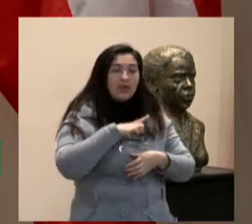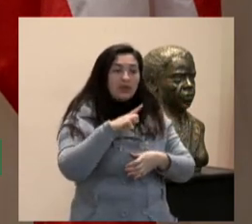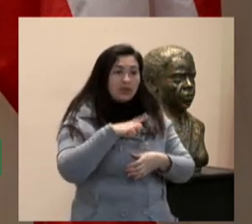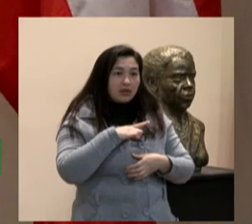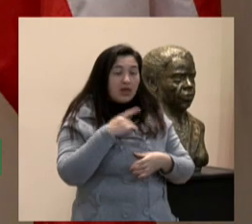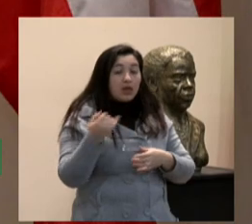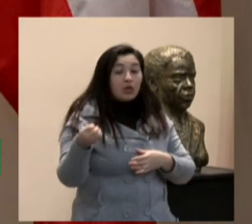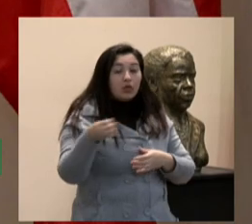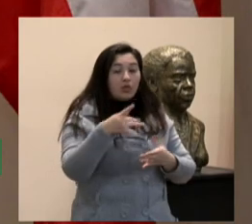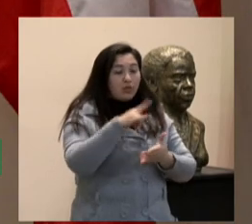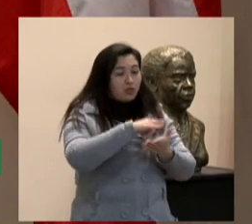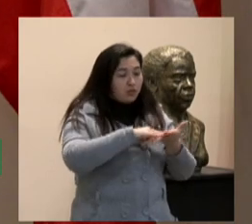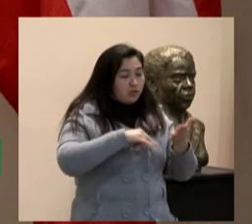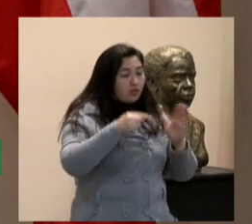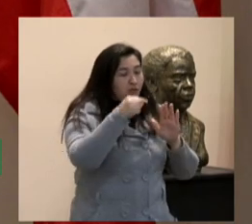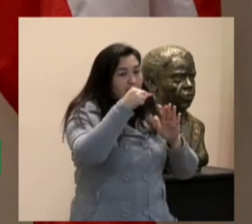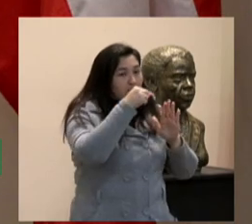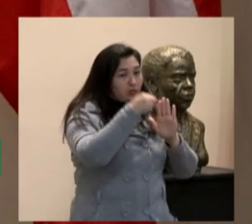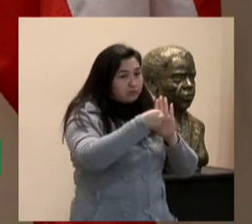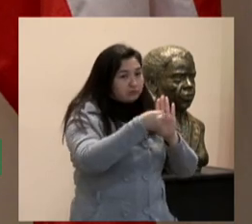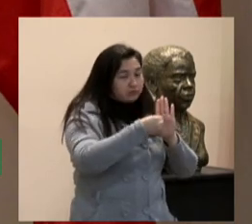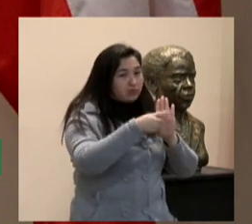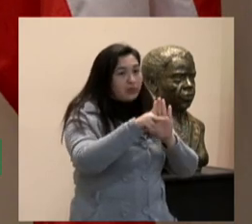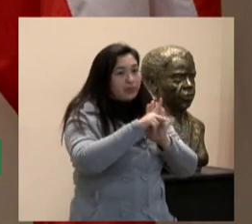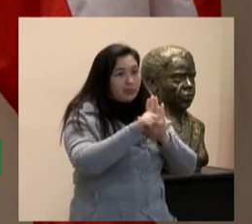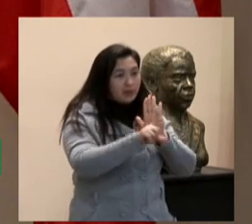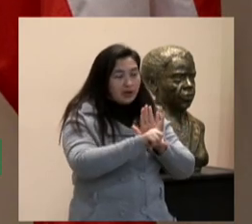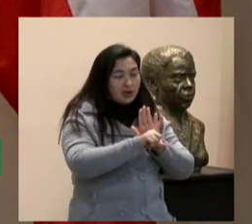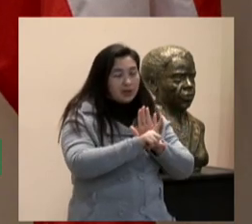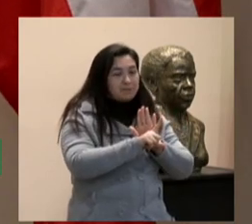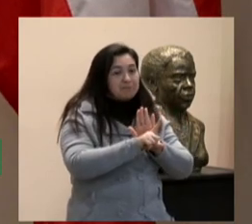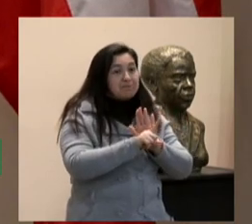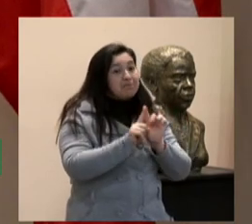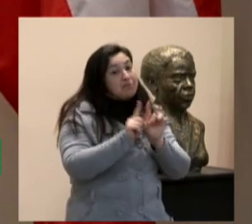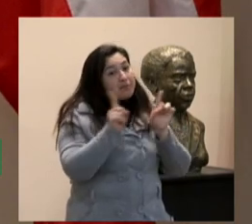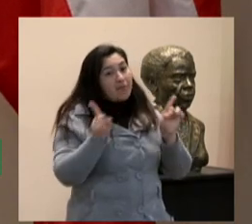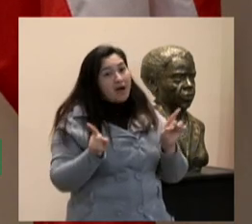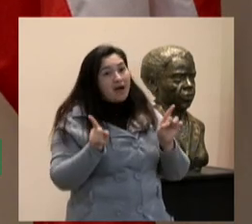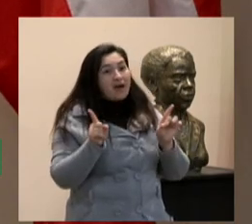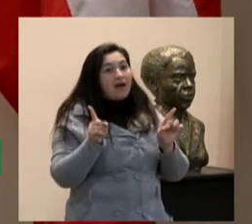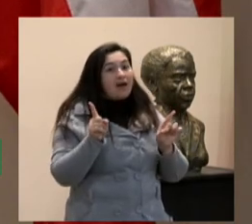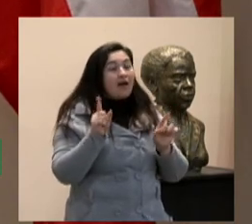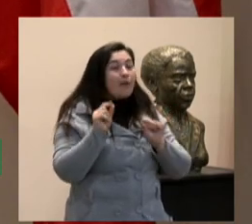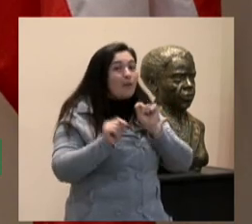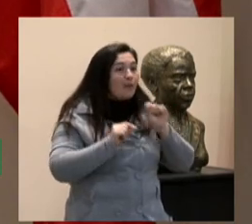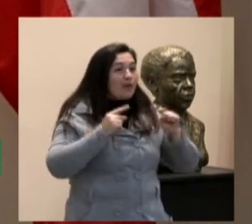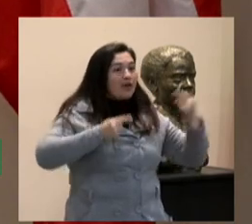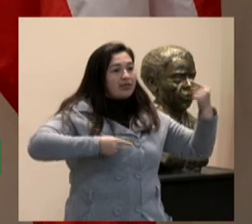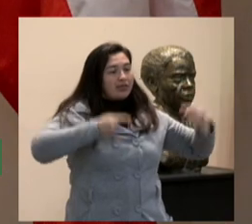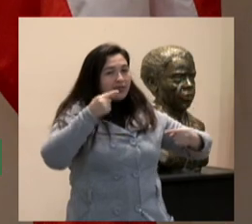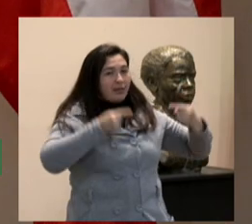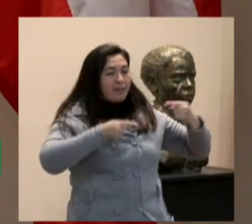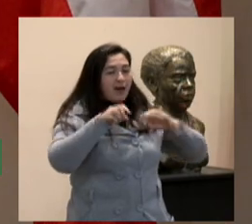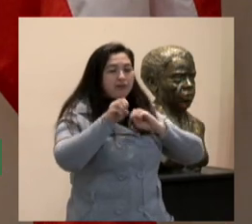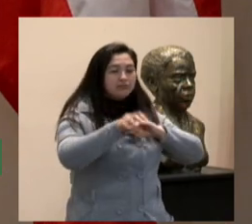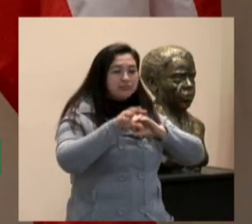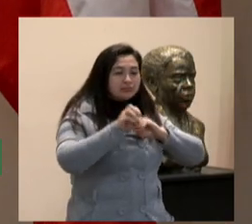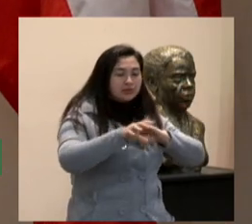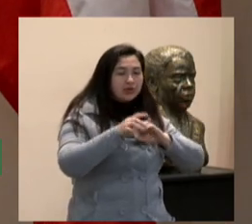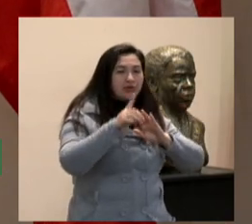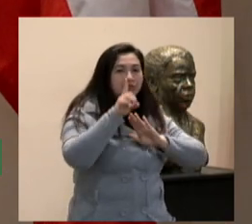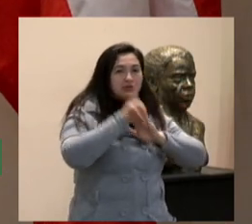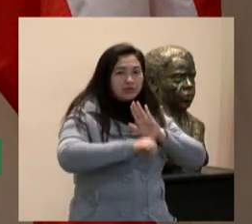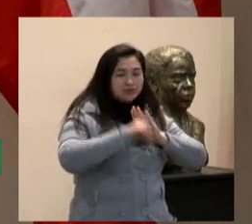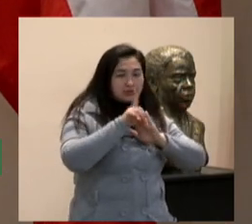novo documento, no PL entregue, mas o fato de o debate da educação, do